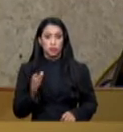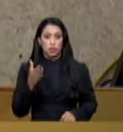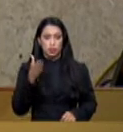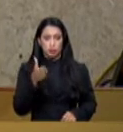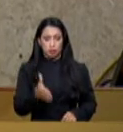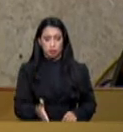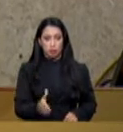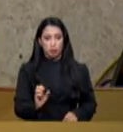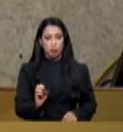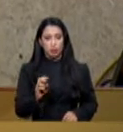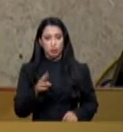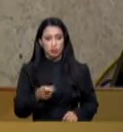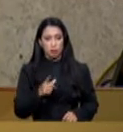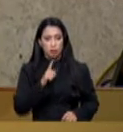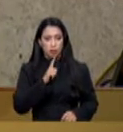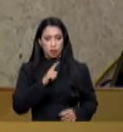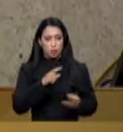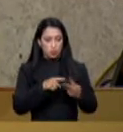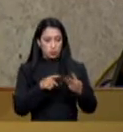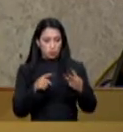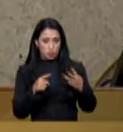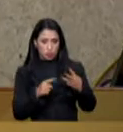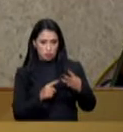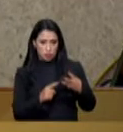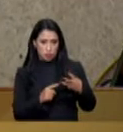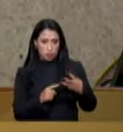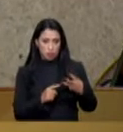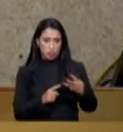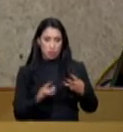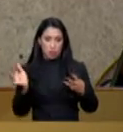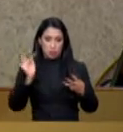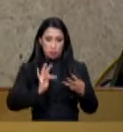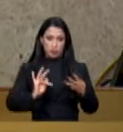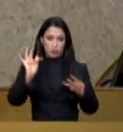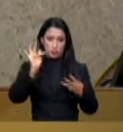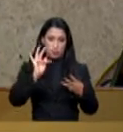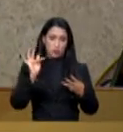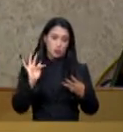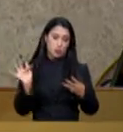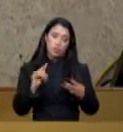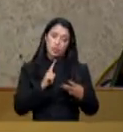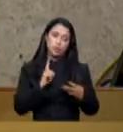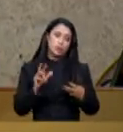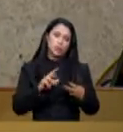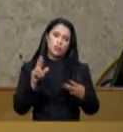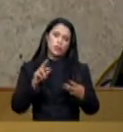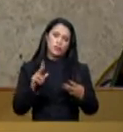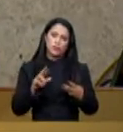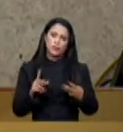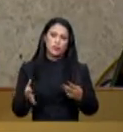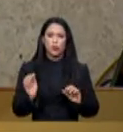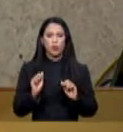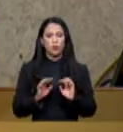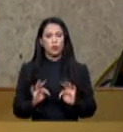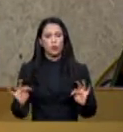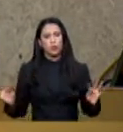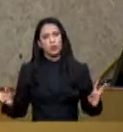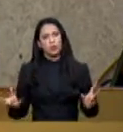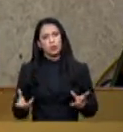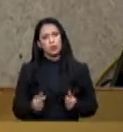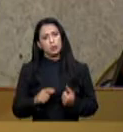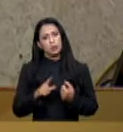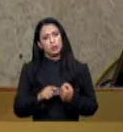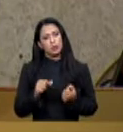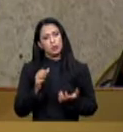indireta, pertencentes aos três níveis de federação, difere-se completamente do